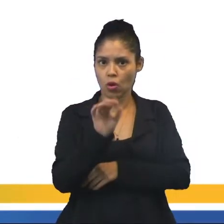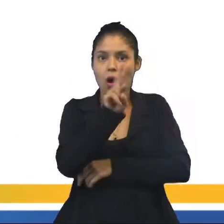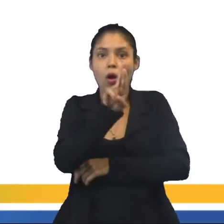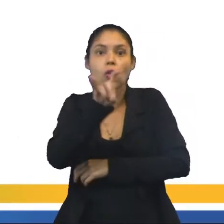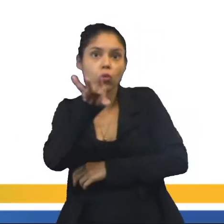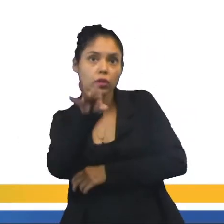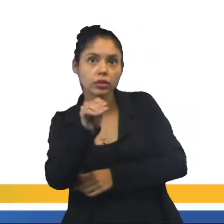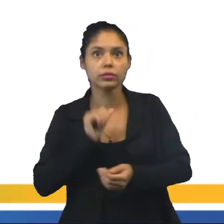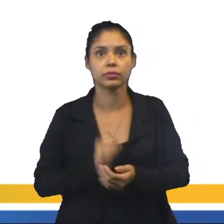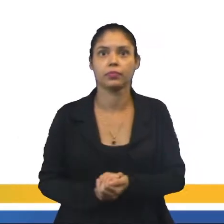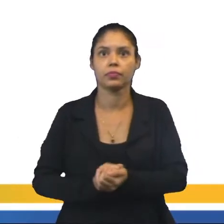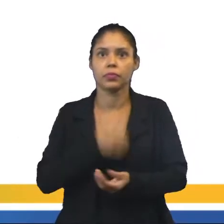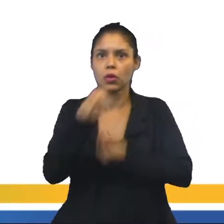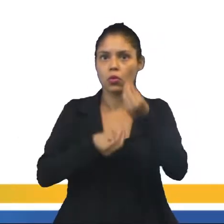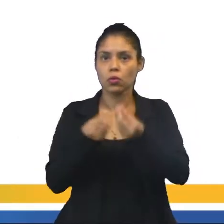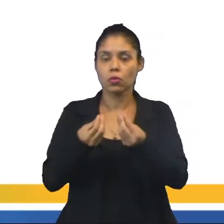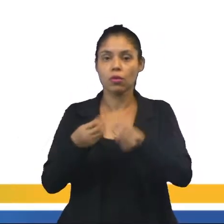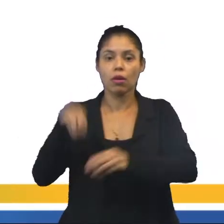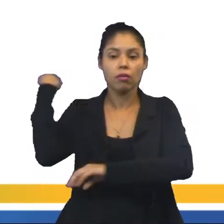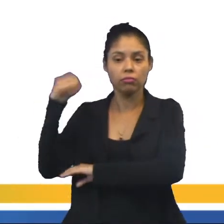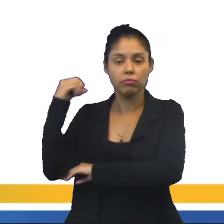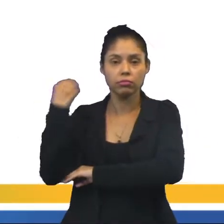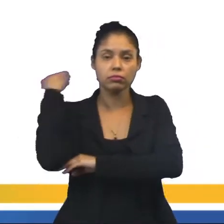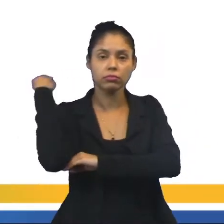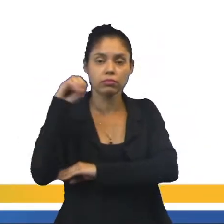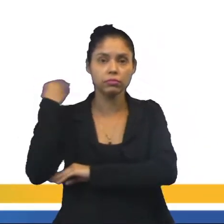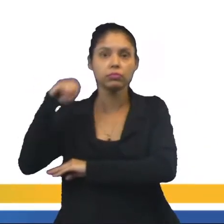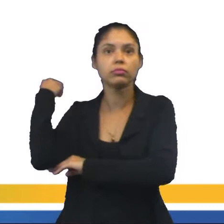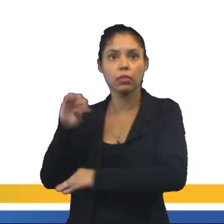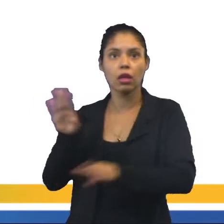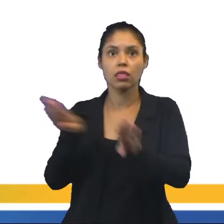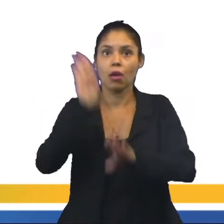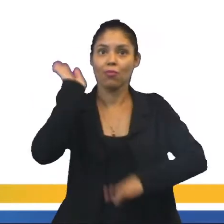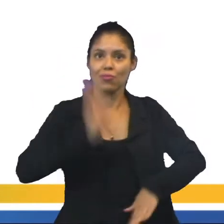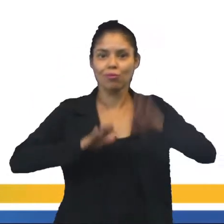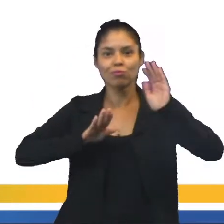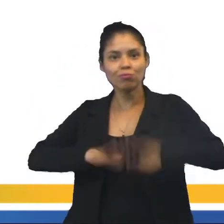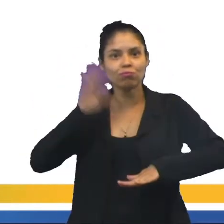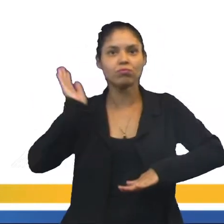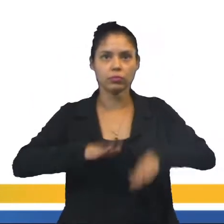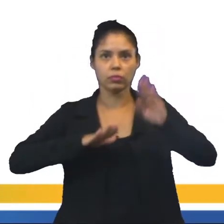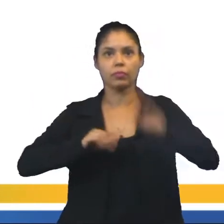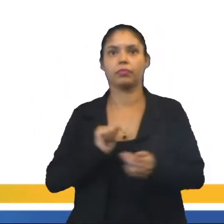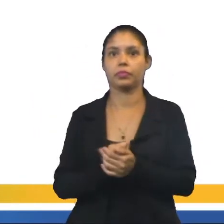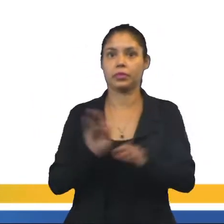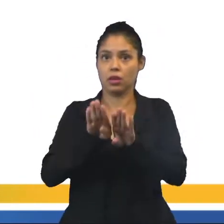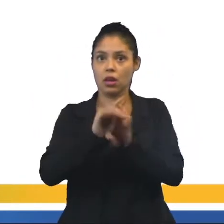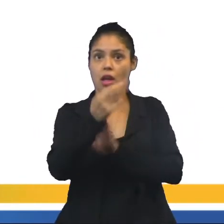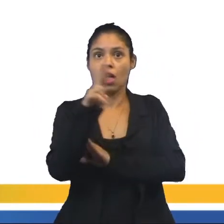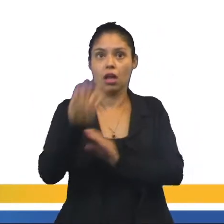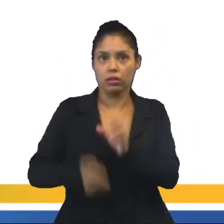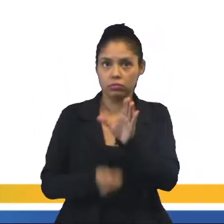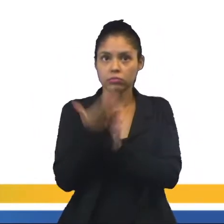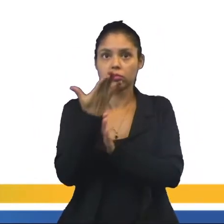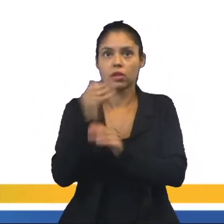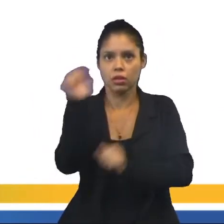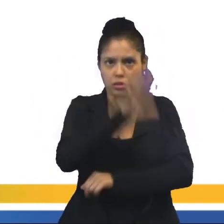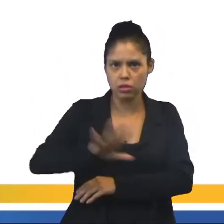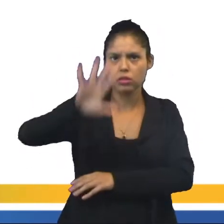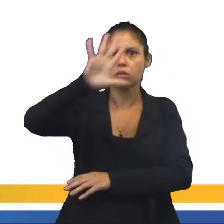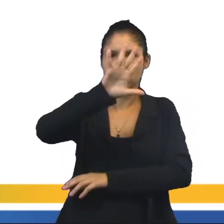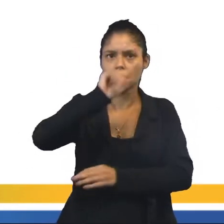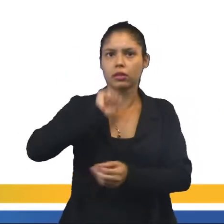apenas como ruído como chocalho e o tamborim e os de altura definida que gera uma nota